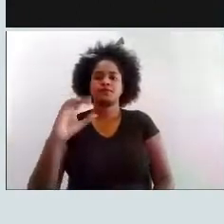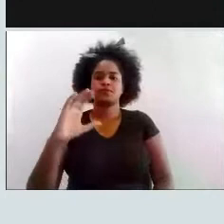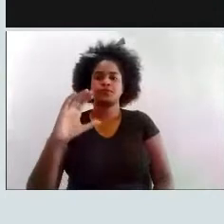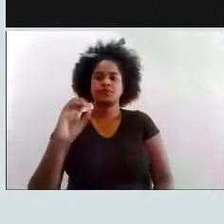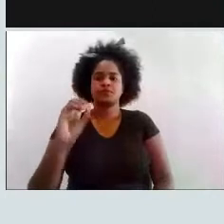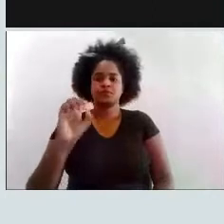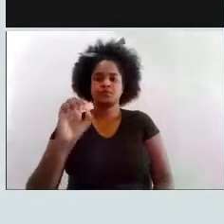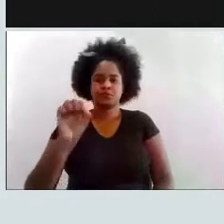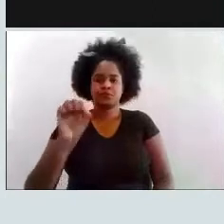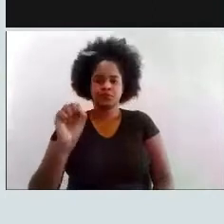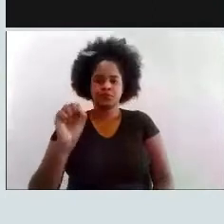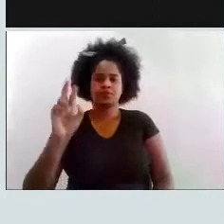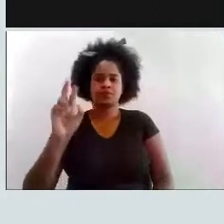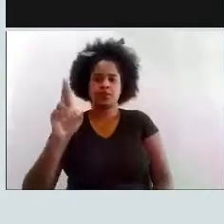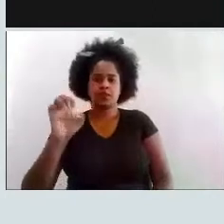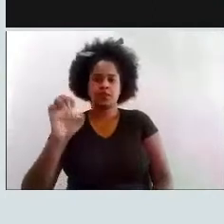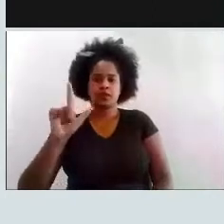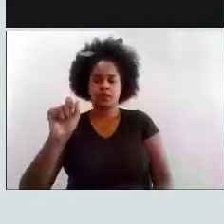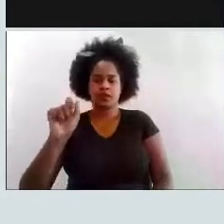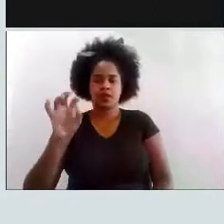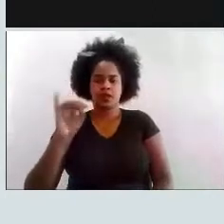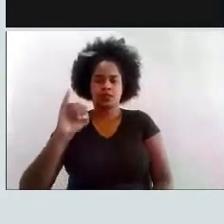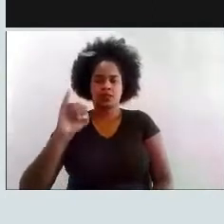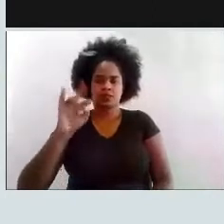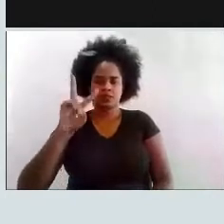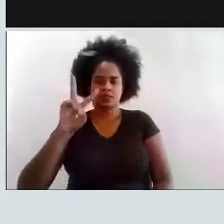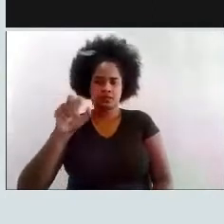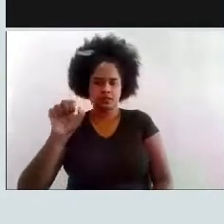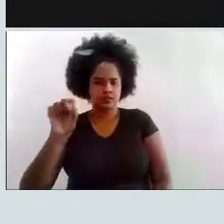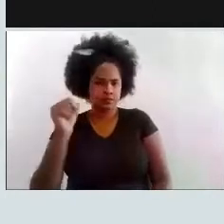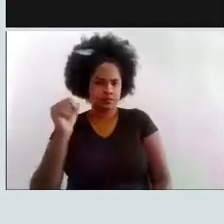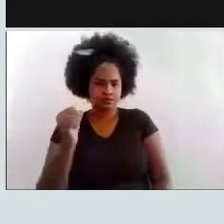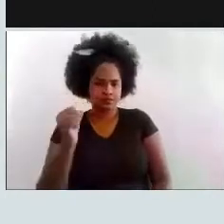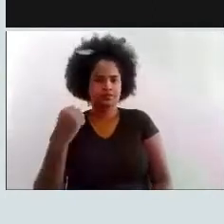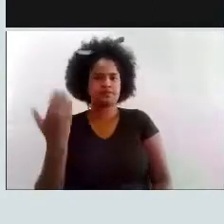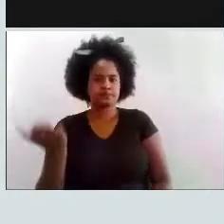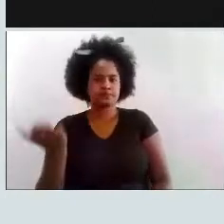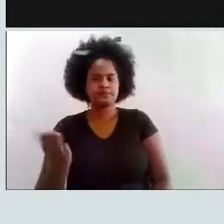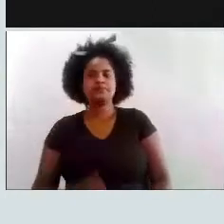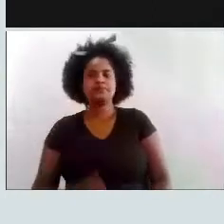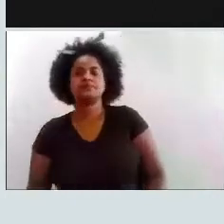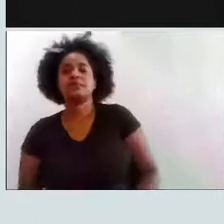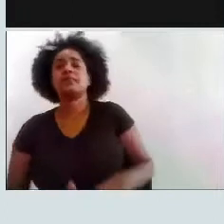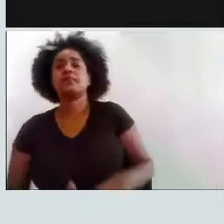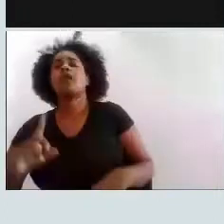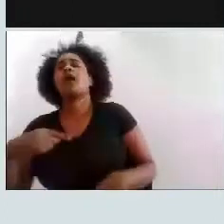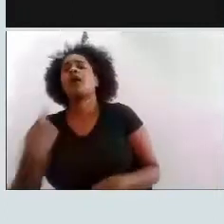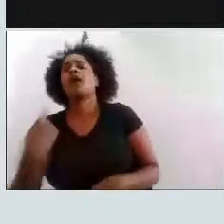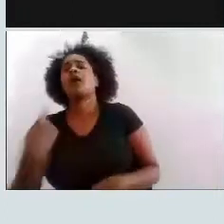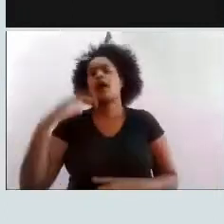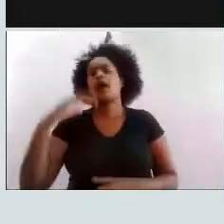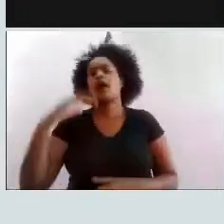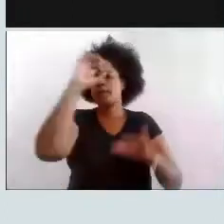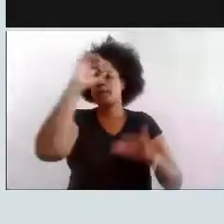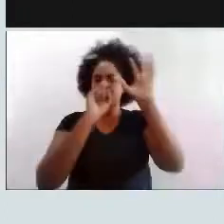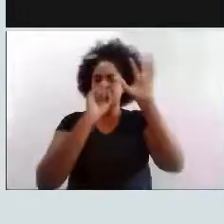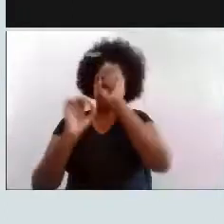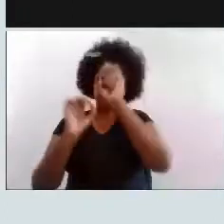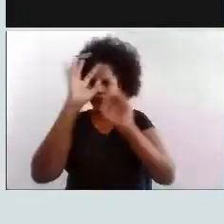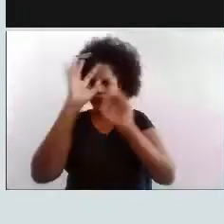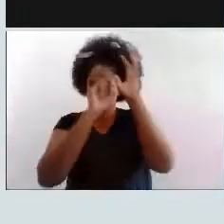Essas posições relativas nós vamos aprender na questão de quando nós falamos